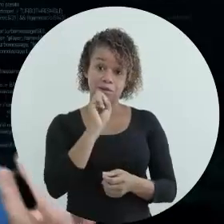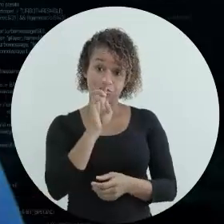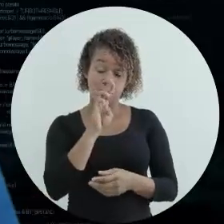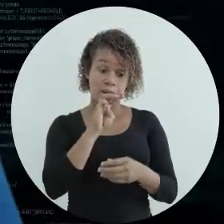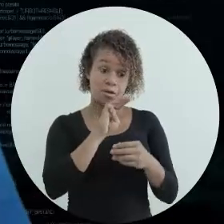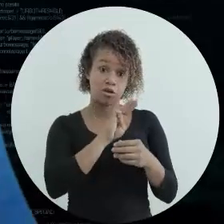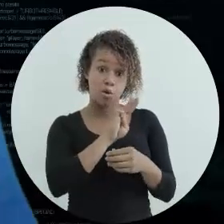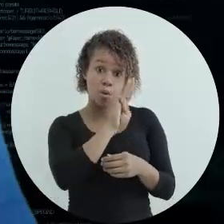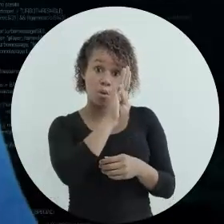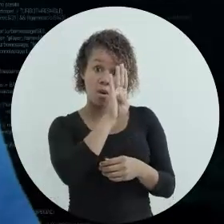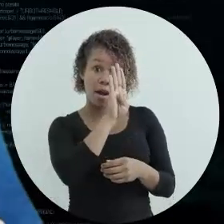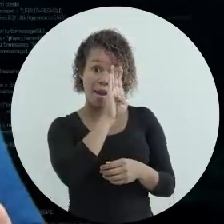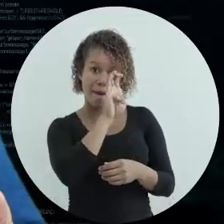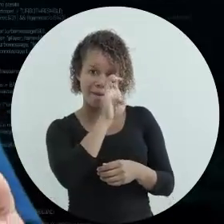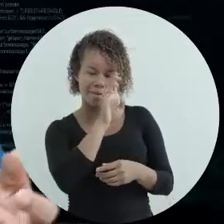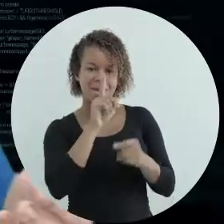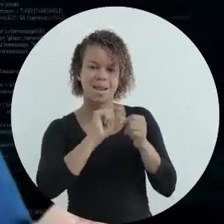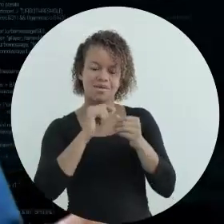prover